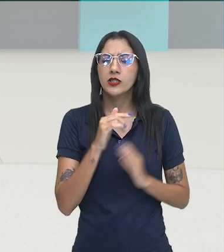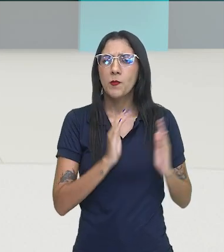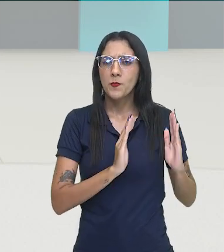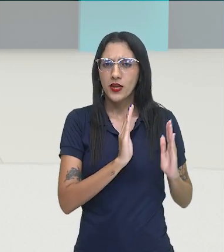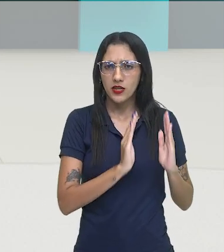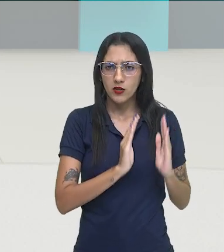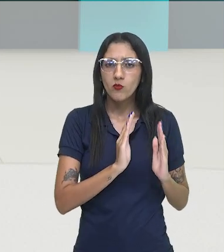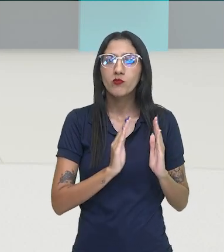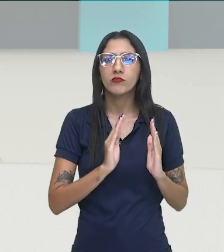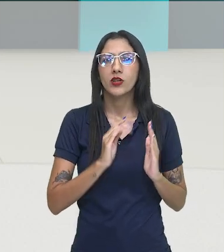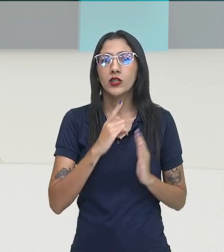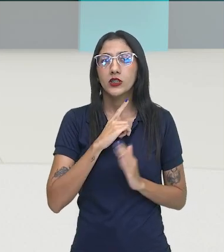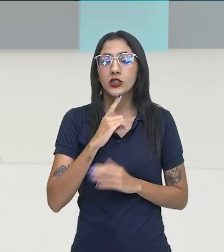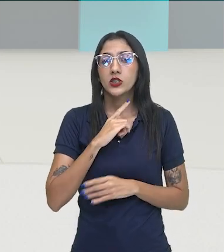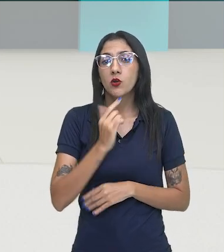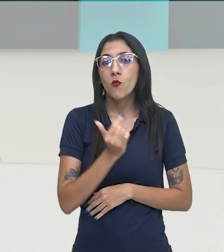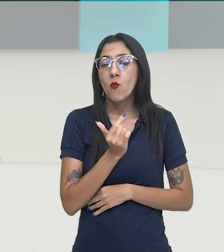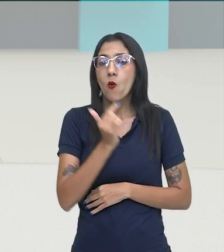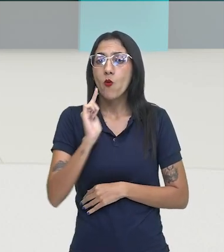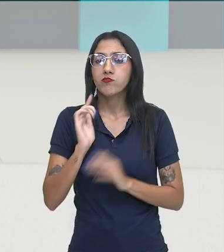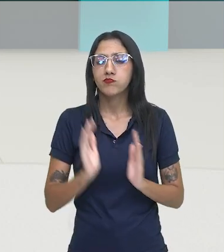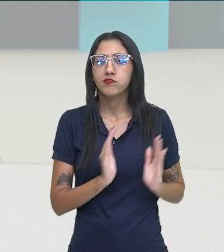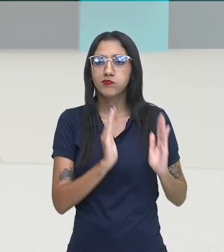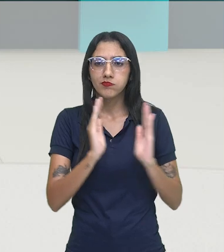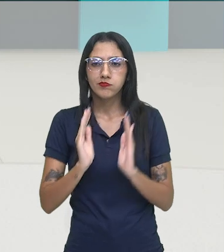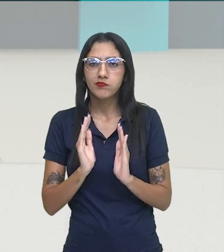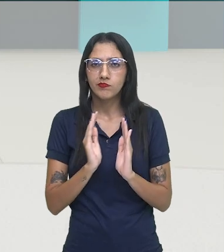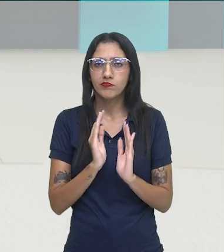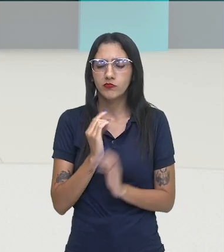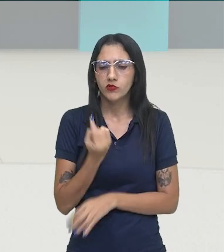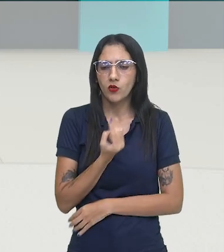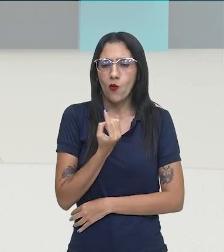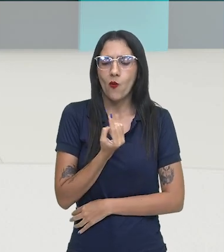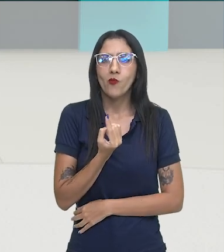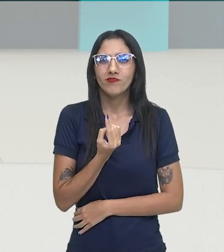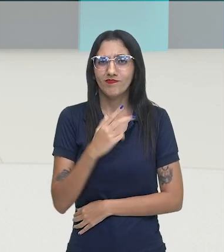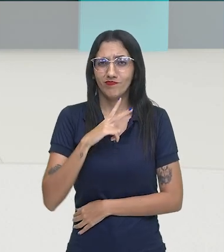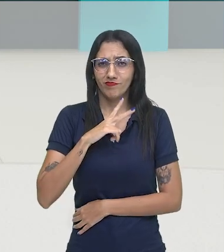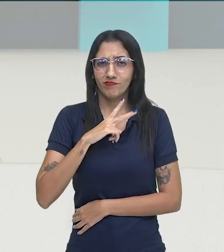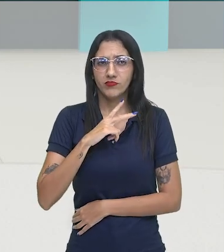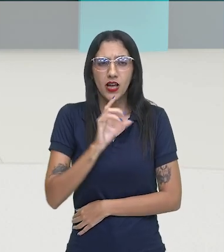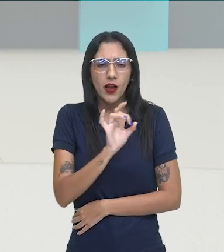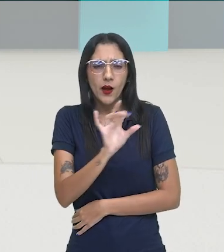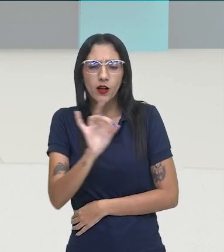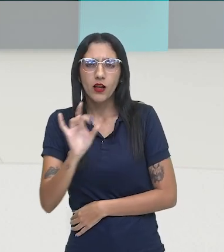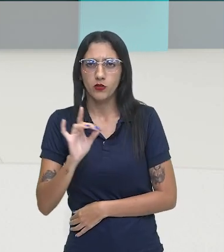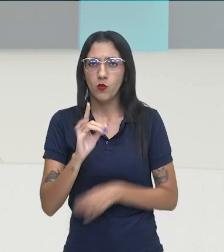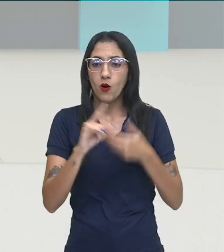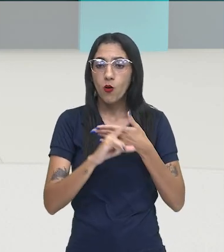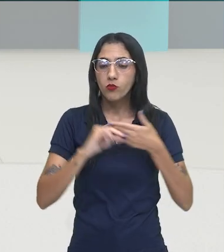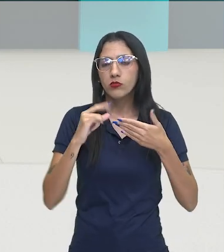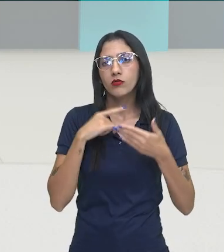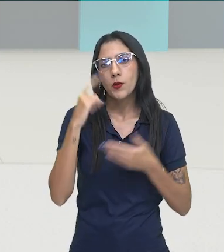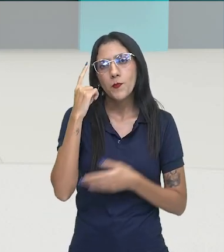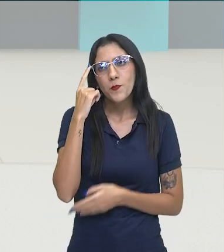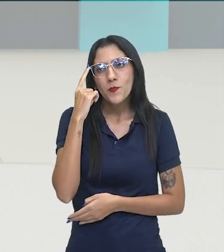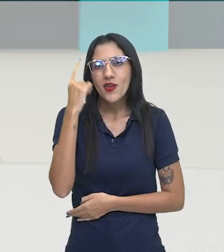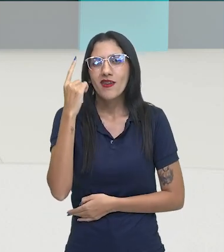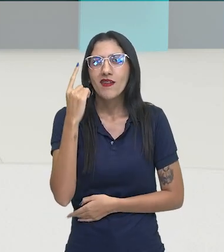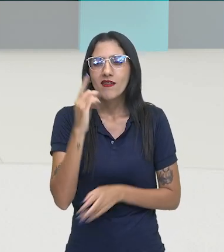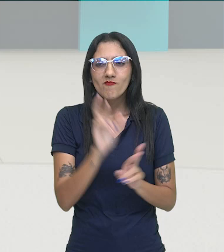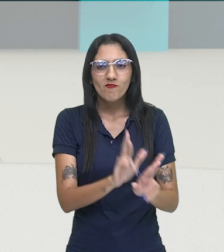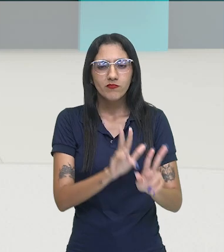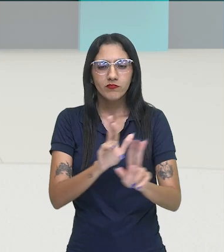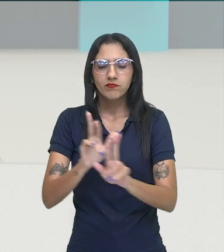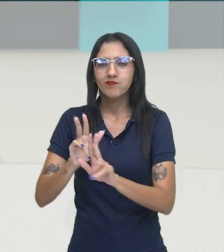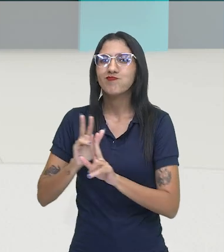época, né, vai ter o estilo individual, porque cada um pensa diferente, né?